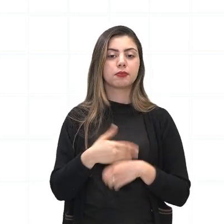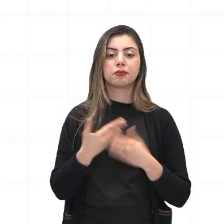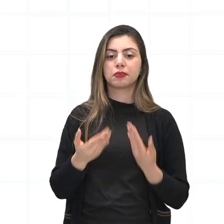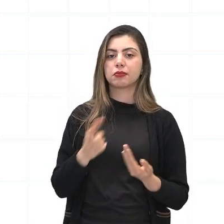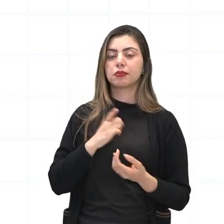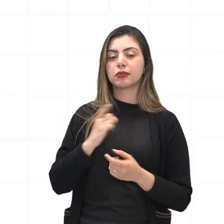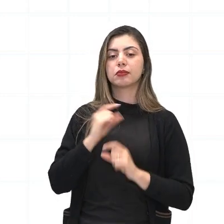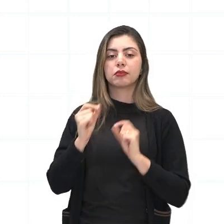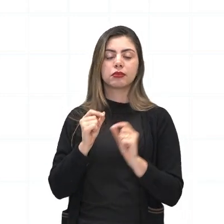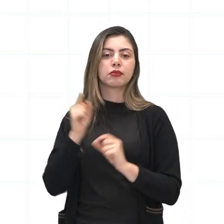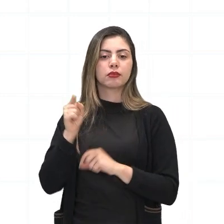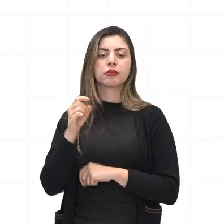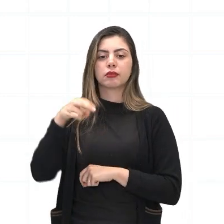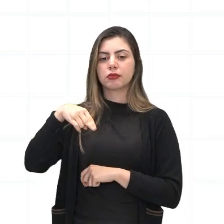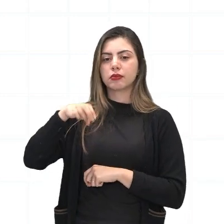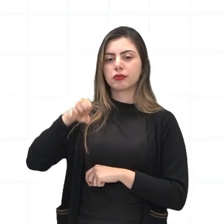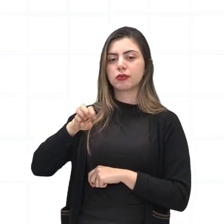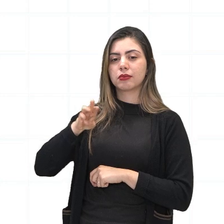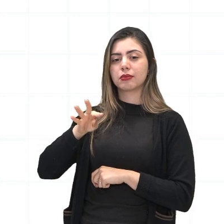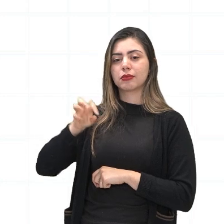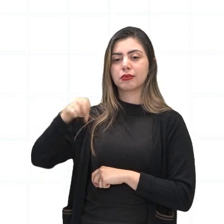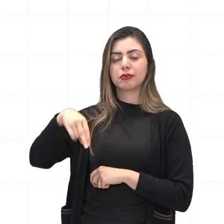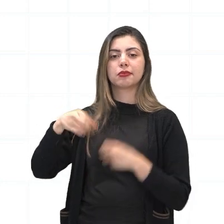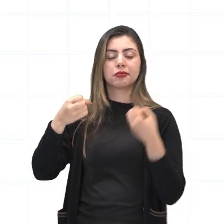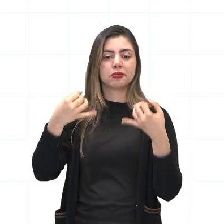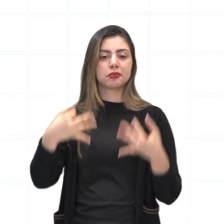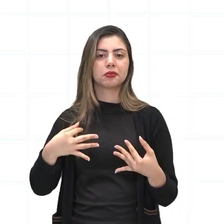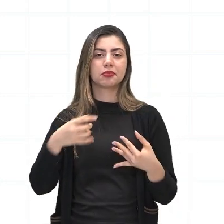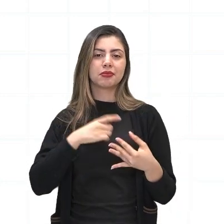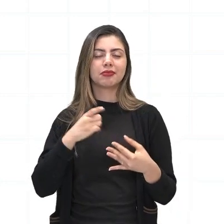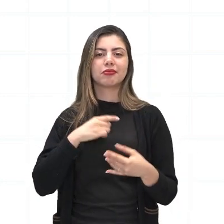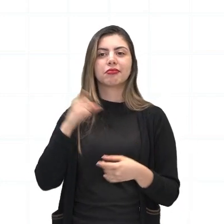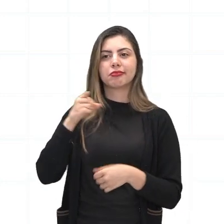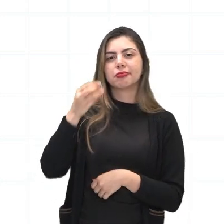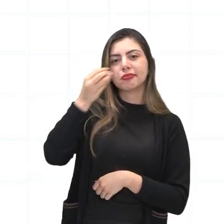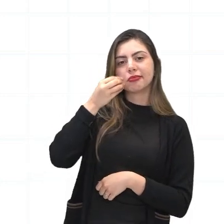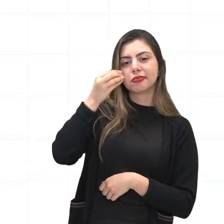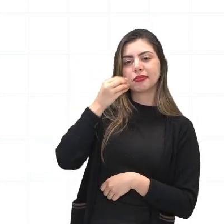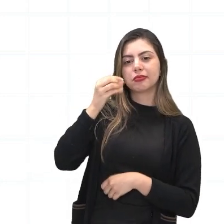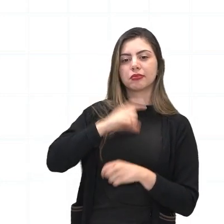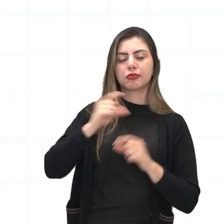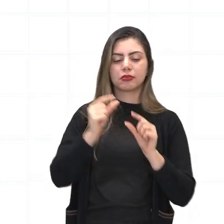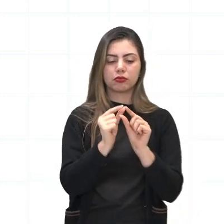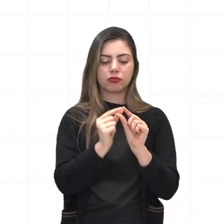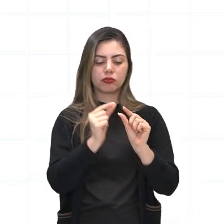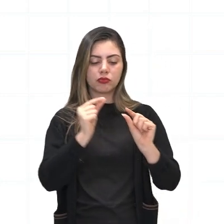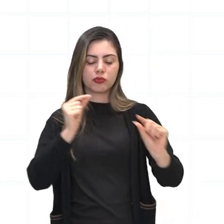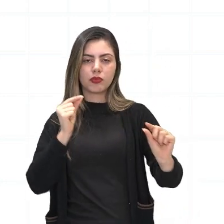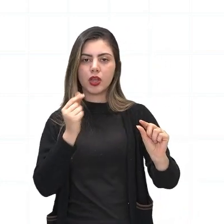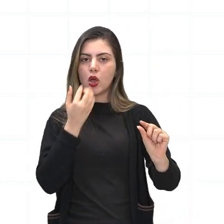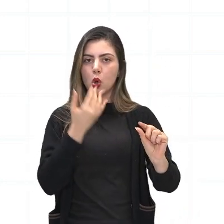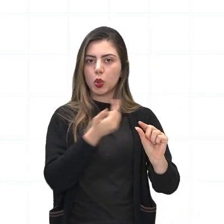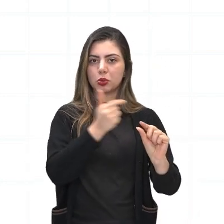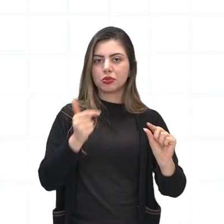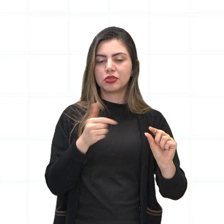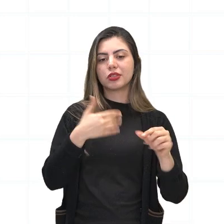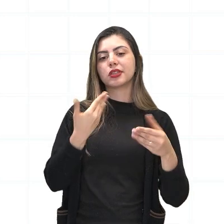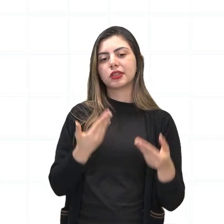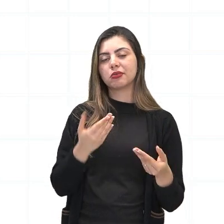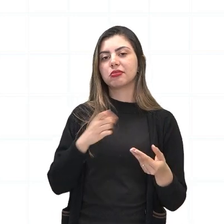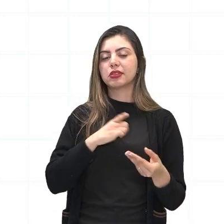mostra isso, que ele trouxe a partir de um feixe de luz de um prisma transparente. Então, vai a partir daí ser chamado